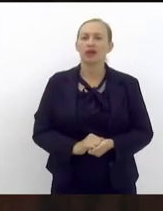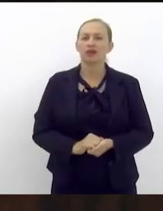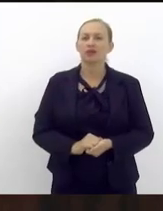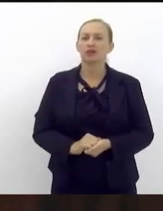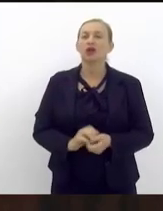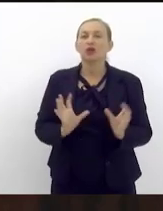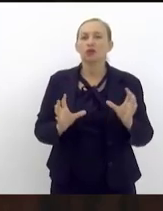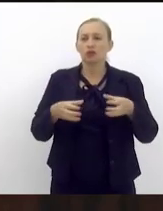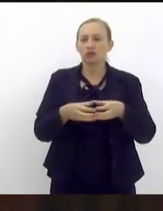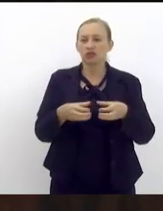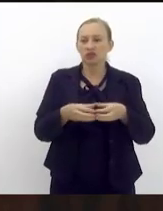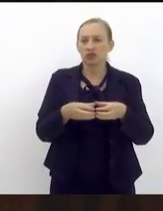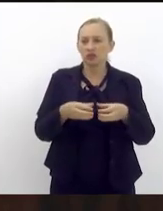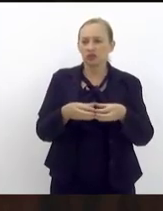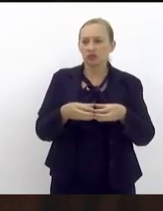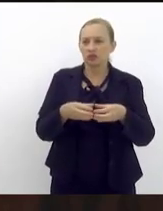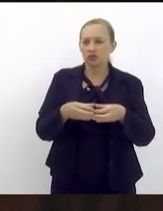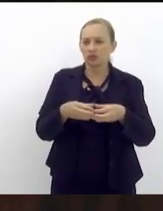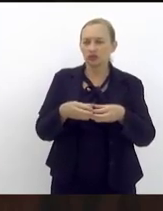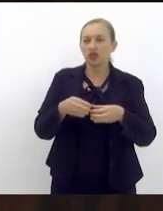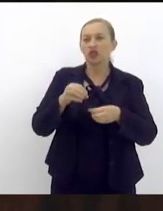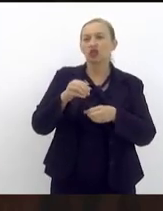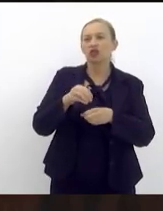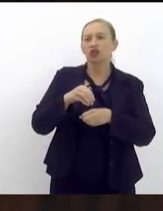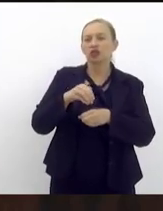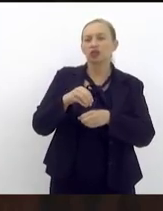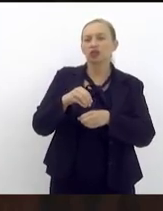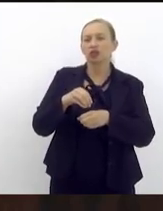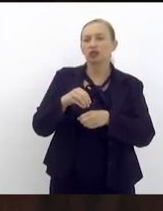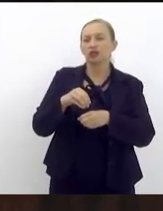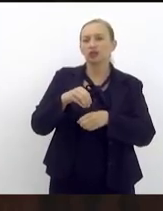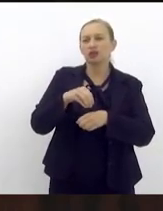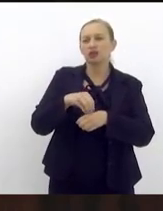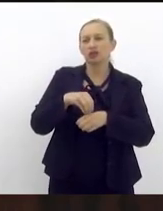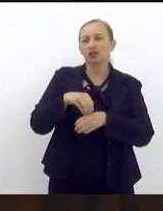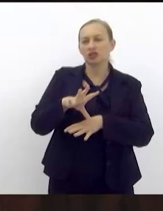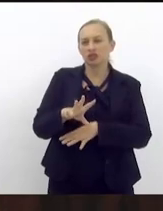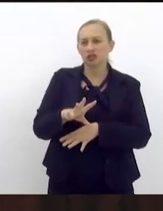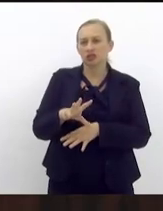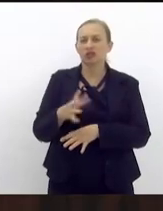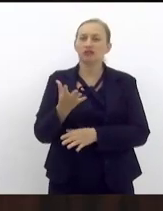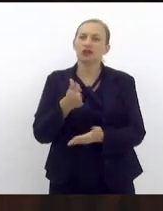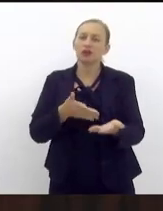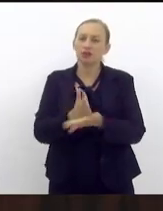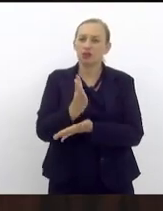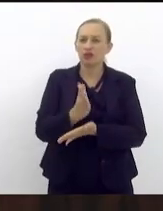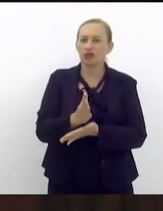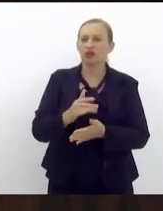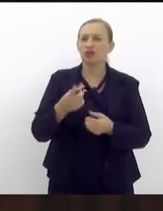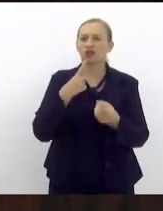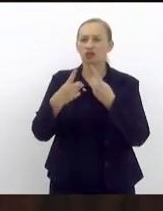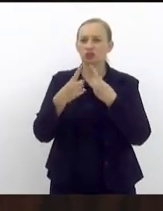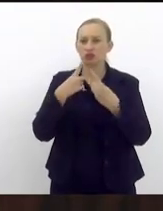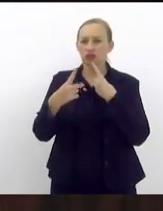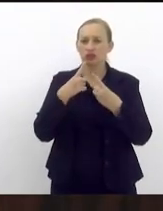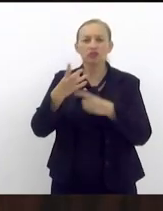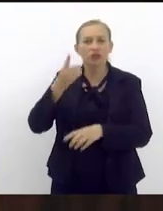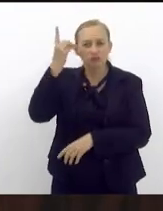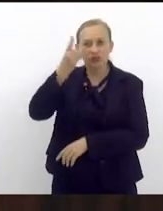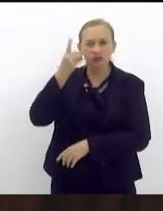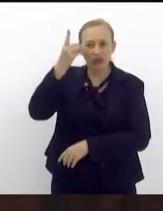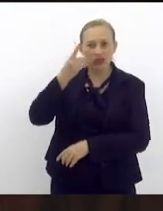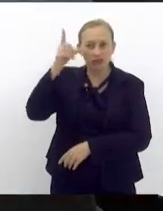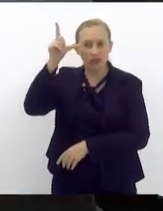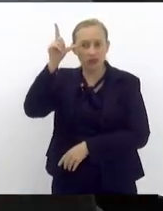da comissão de indicação Legislativa favorável relatou Deputado Rafael do Gordo em discussão deputada Lucinha